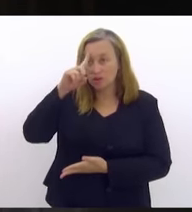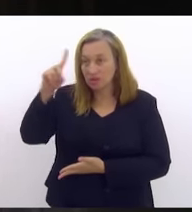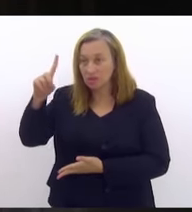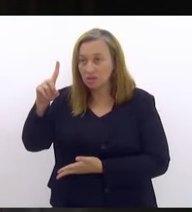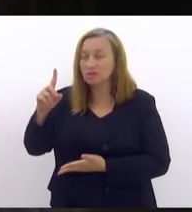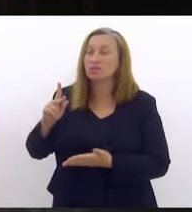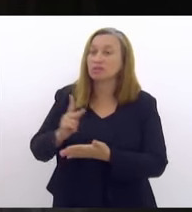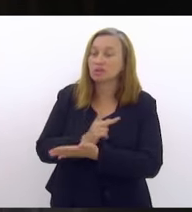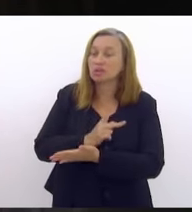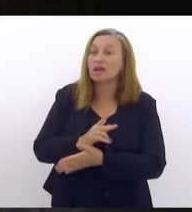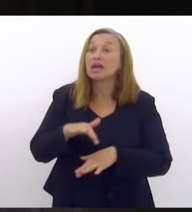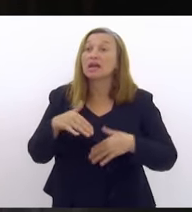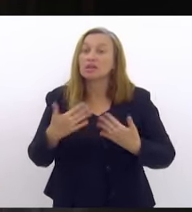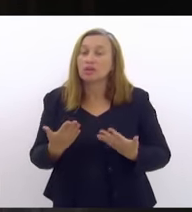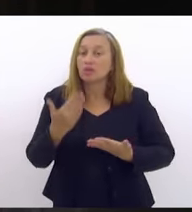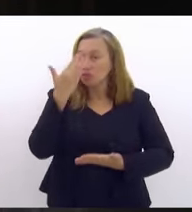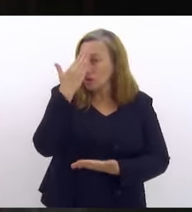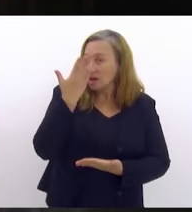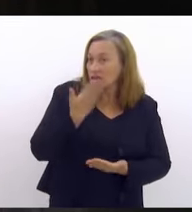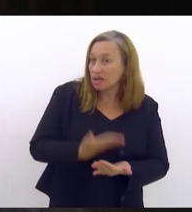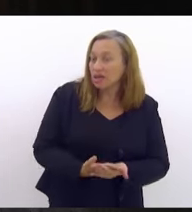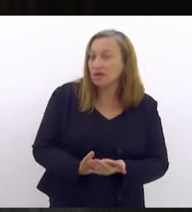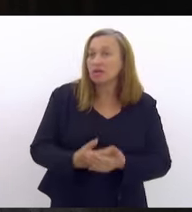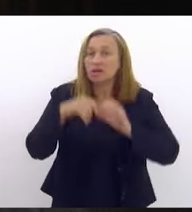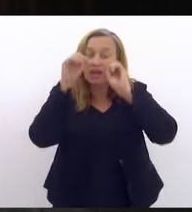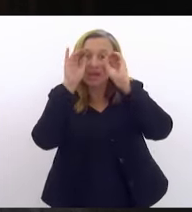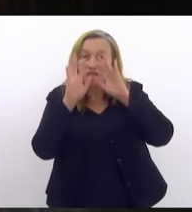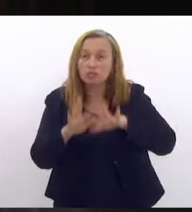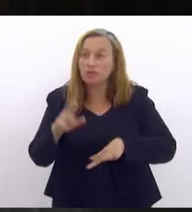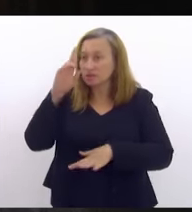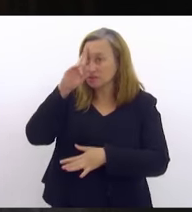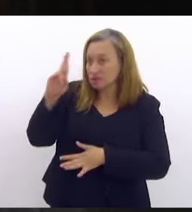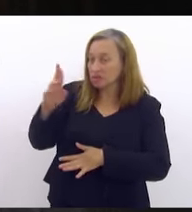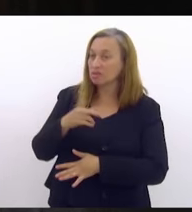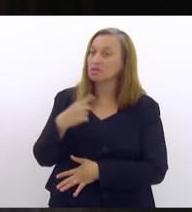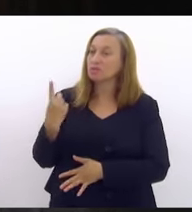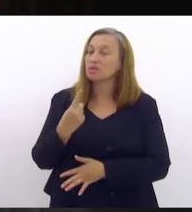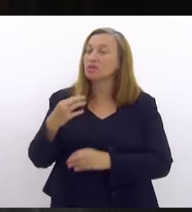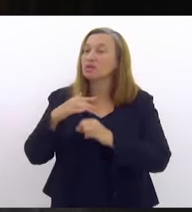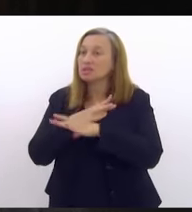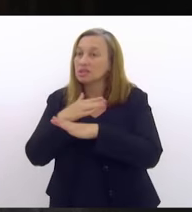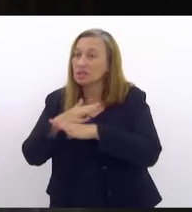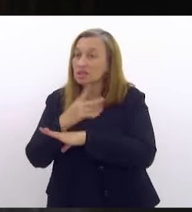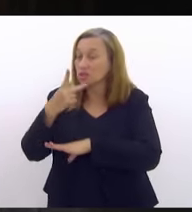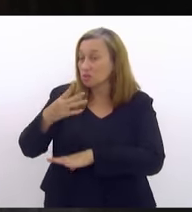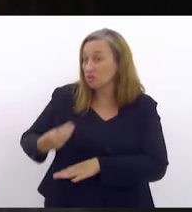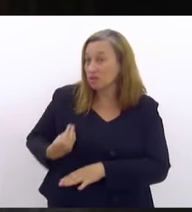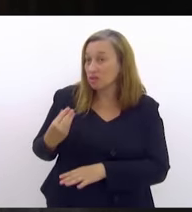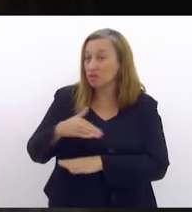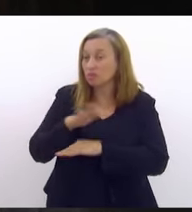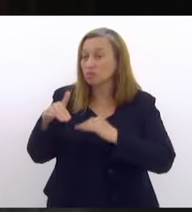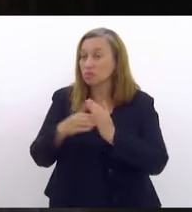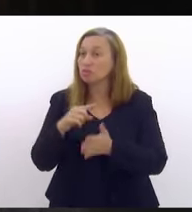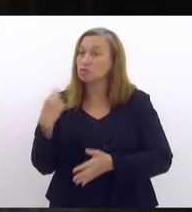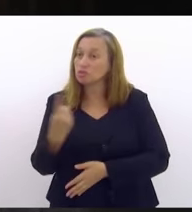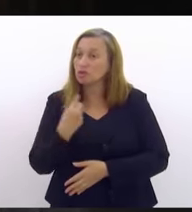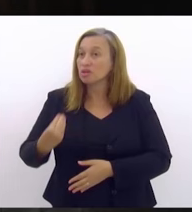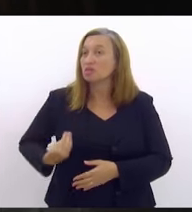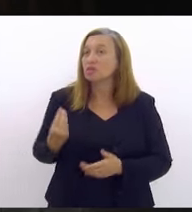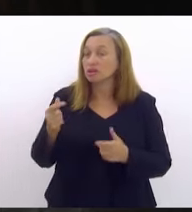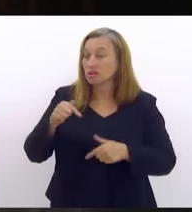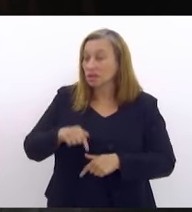por vir. E assim eu creio que as bênçãos do Senhor estão sobre a nossa cidade, estão sobre a sua vida, estão sobre todos nós que estamos aqui